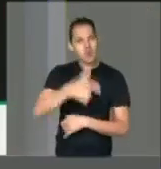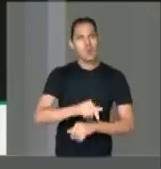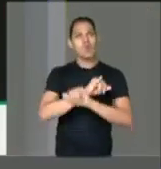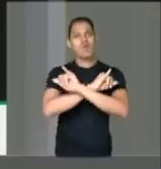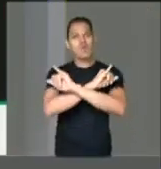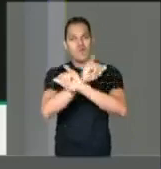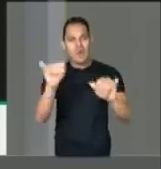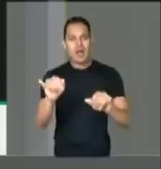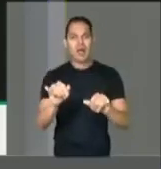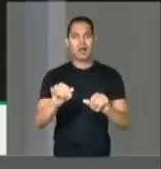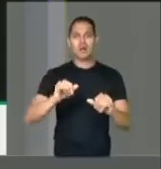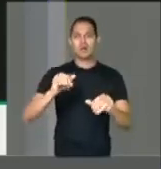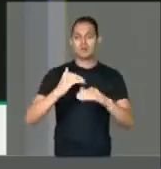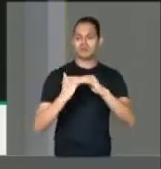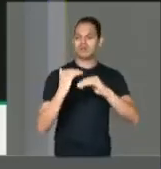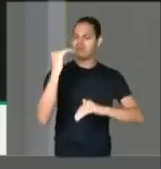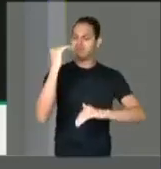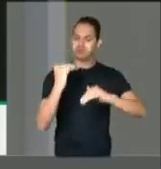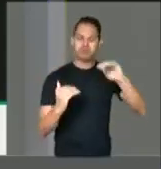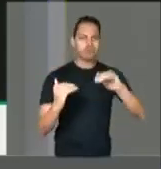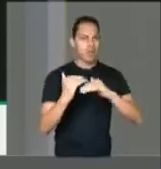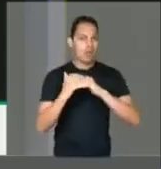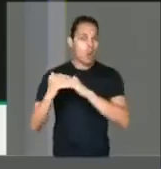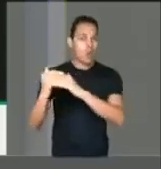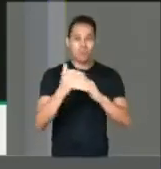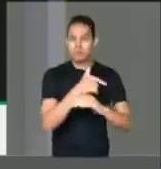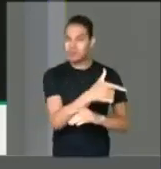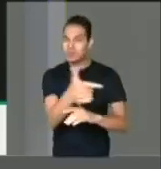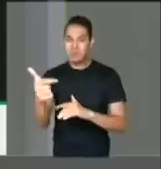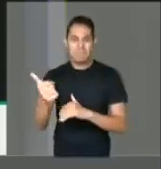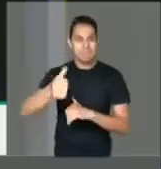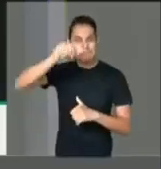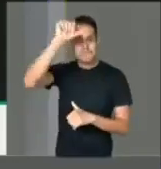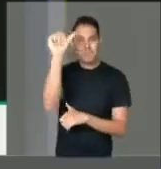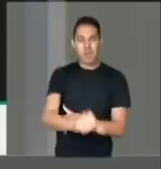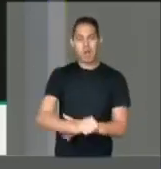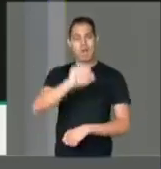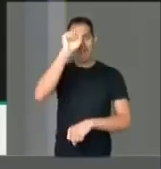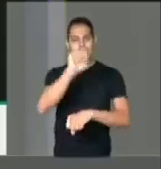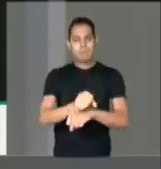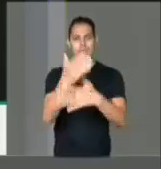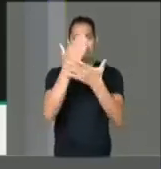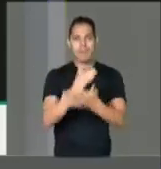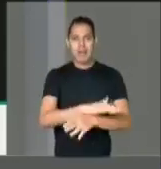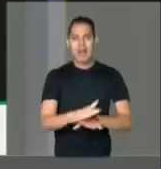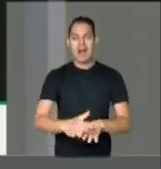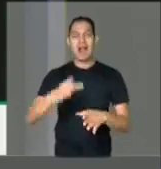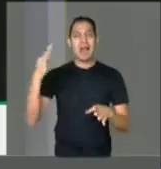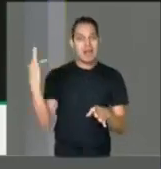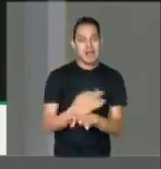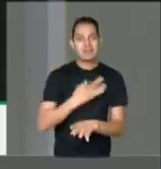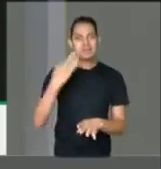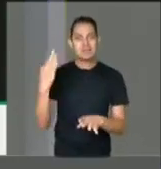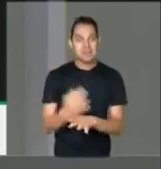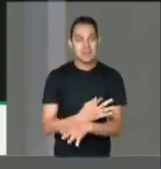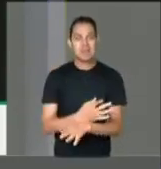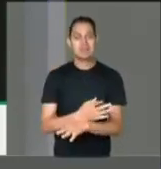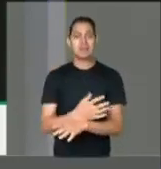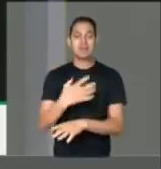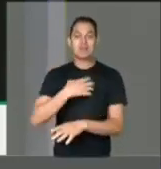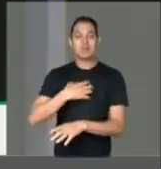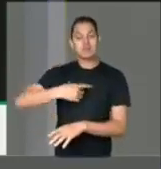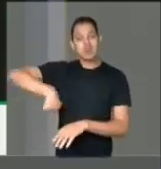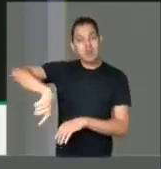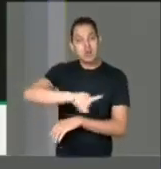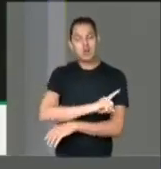repito, um dos mais desiguais do planeta Terra. Chega! A palavra de ordem é a de resistência. É exatamente nesse